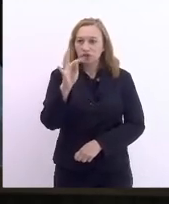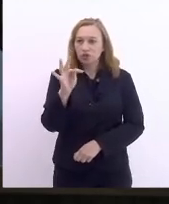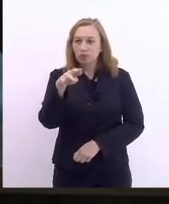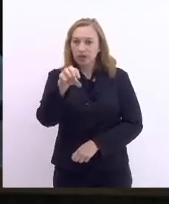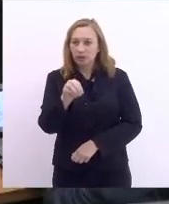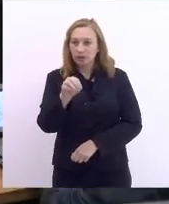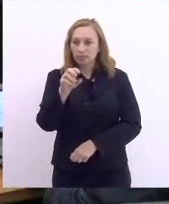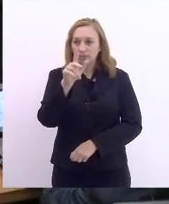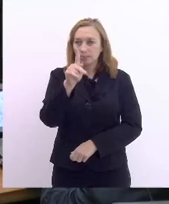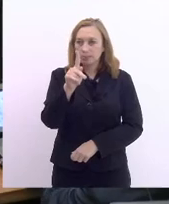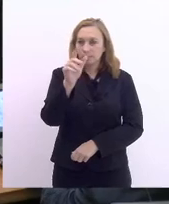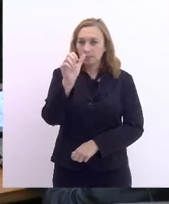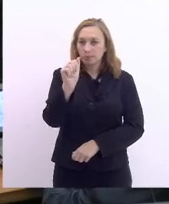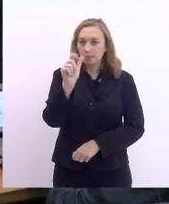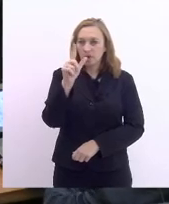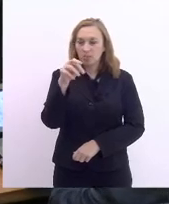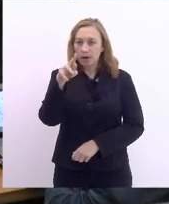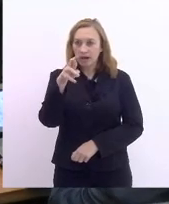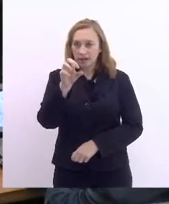i